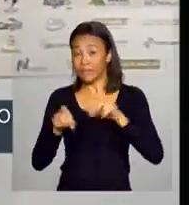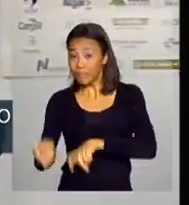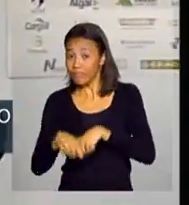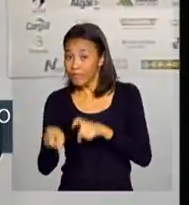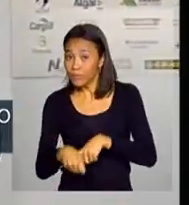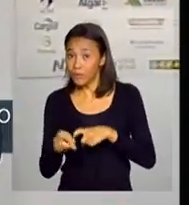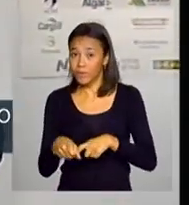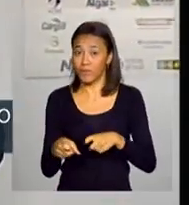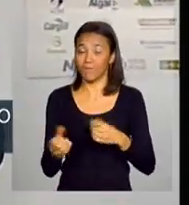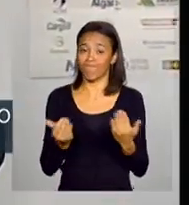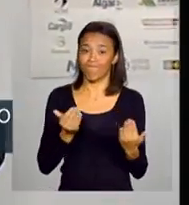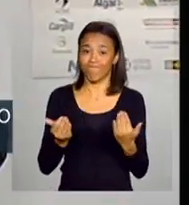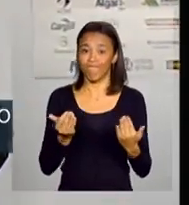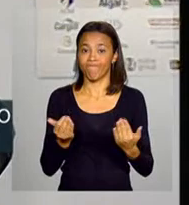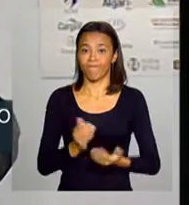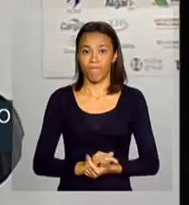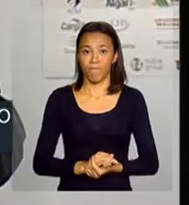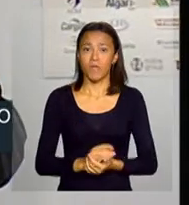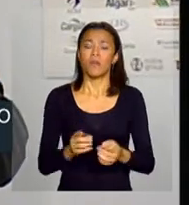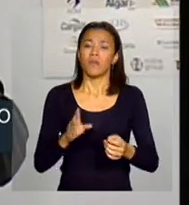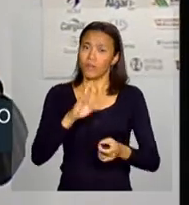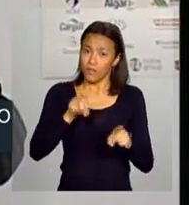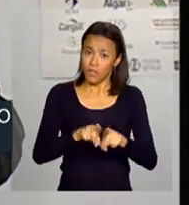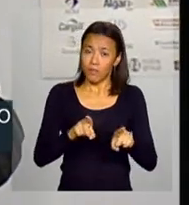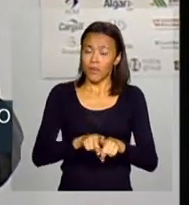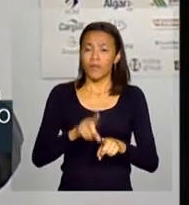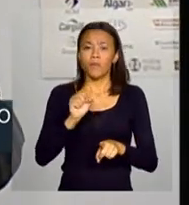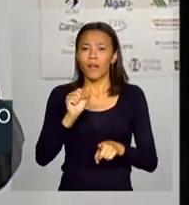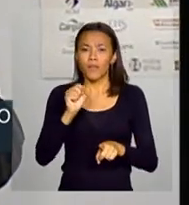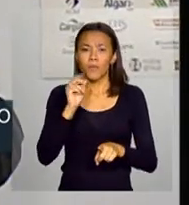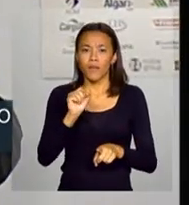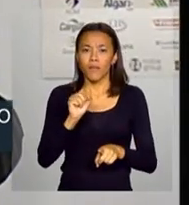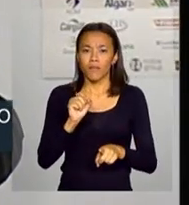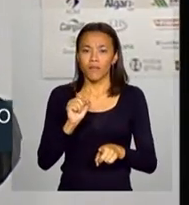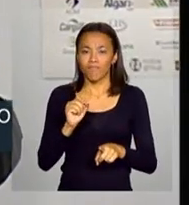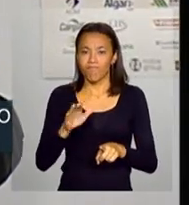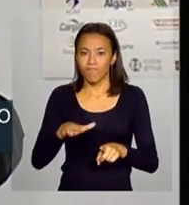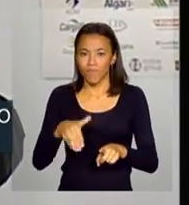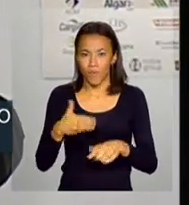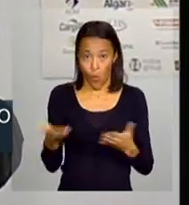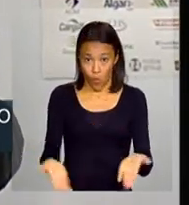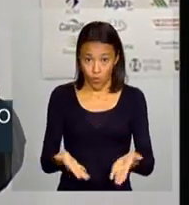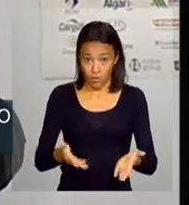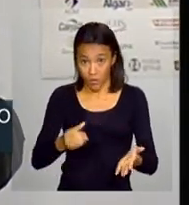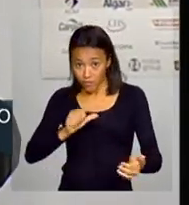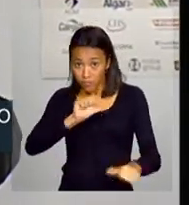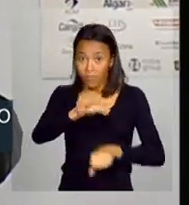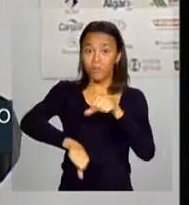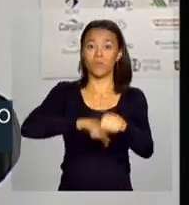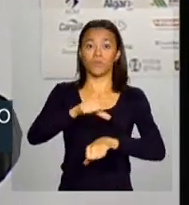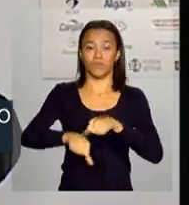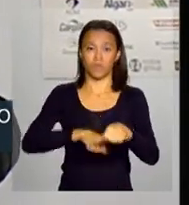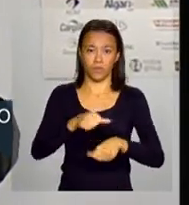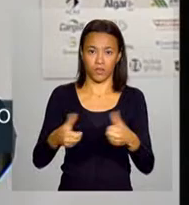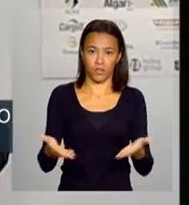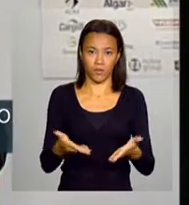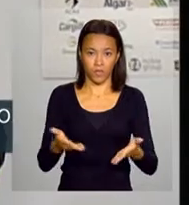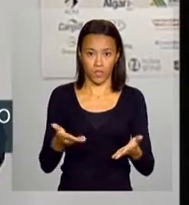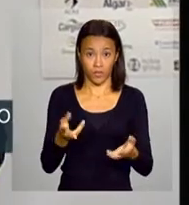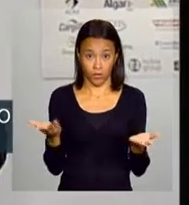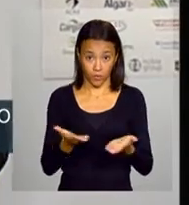gado-agricultura, provavelmente, inclusive, particularmente, pela intensificação da atual, ou pela mudança do atual